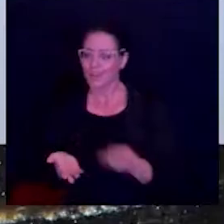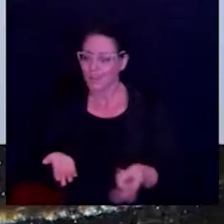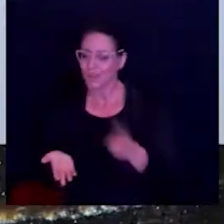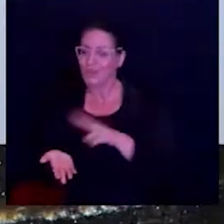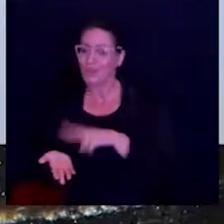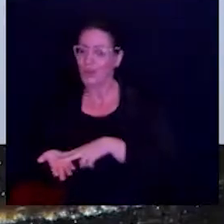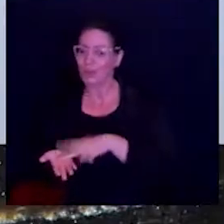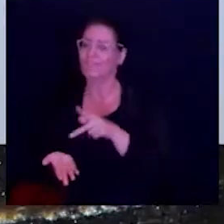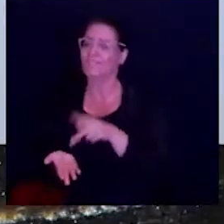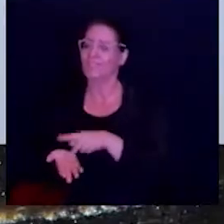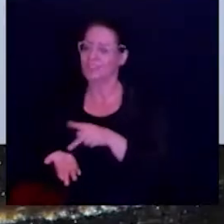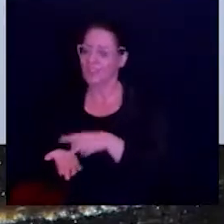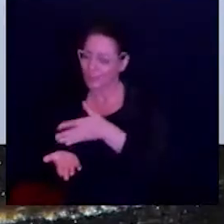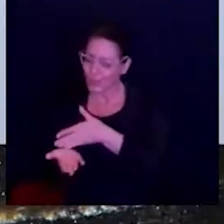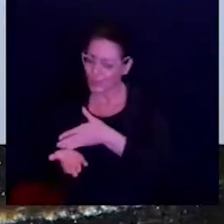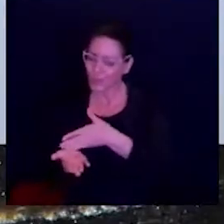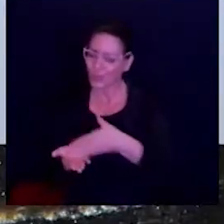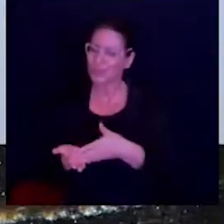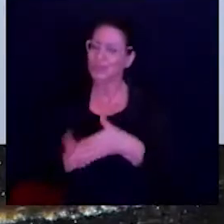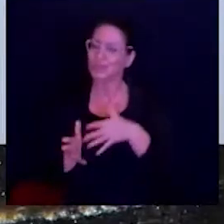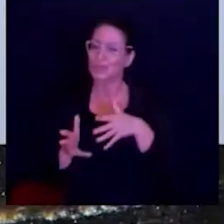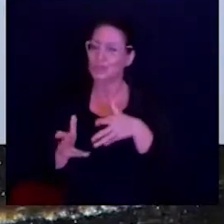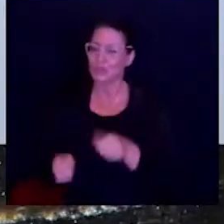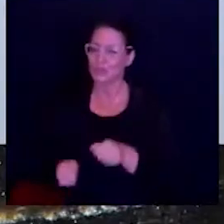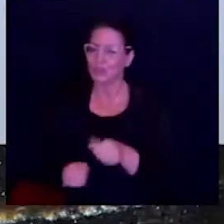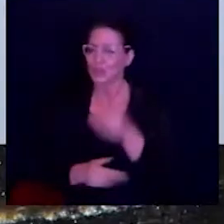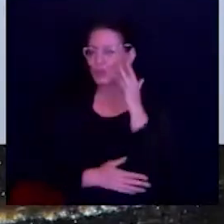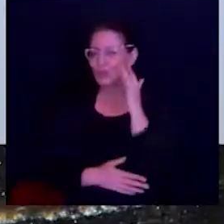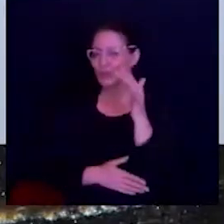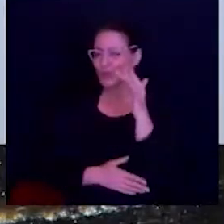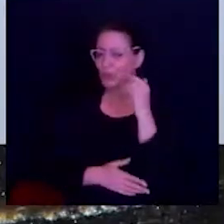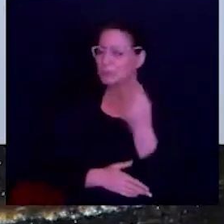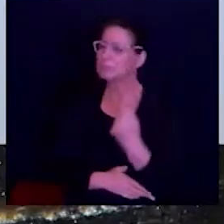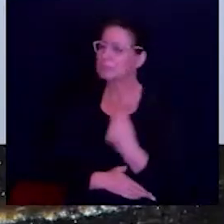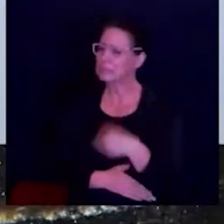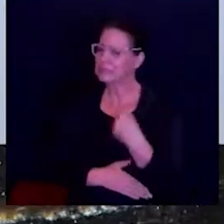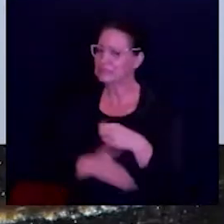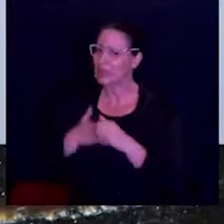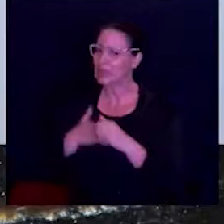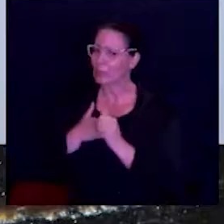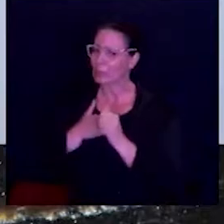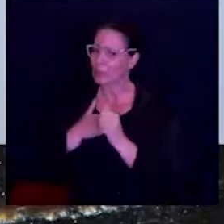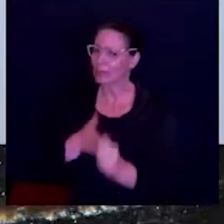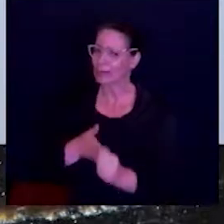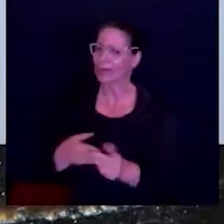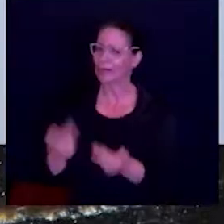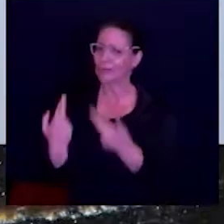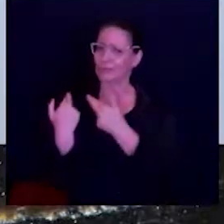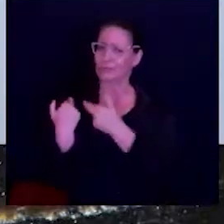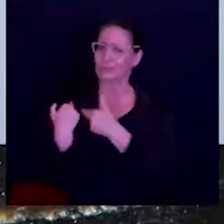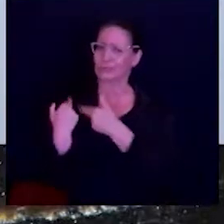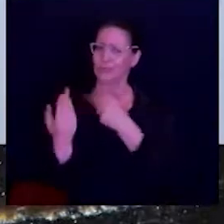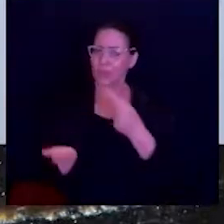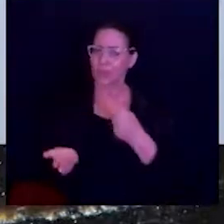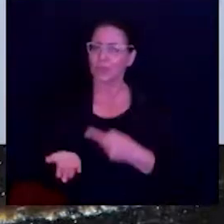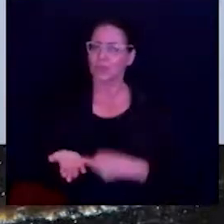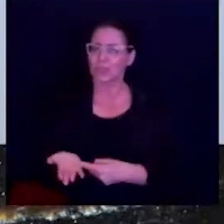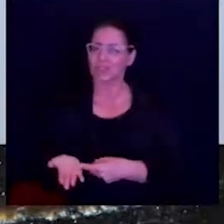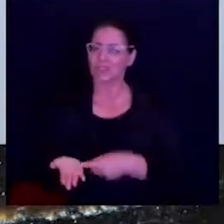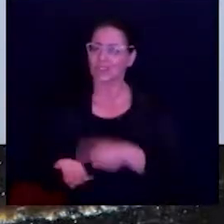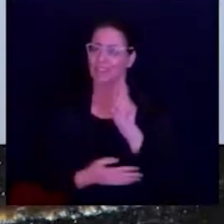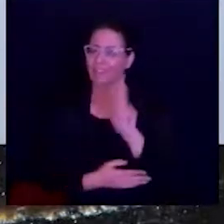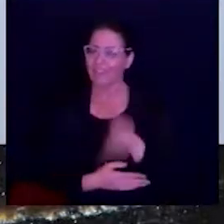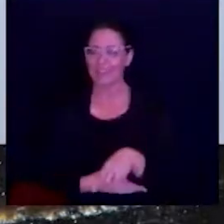de tudo. Mas sonhos devem ser acompanhados de comprometimento e de responsabilidade. E são estes